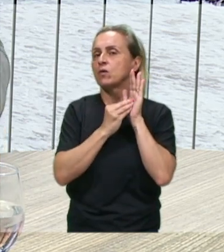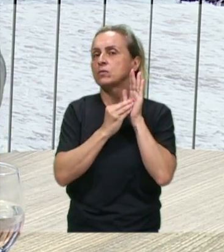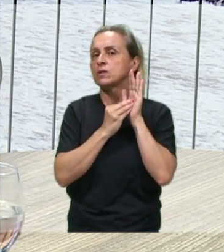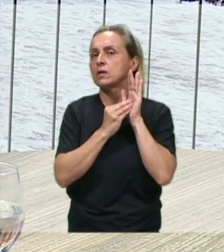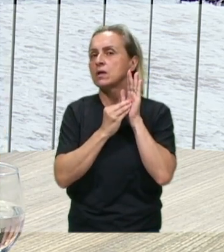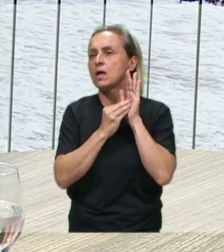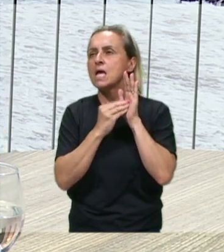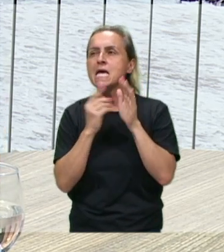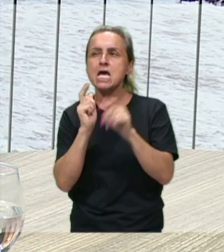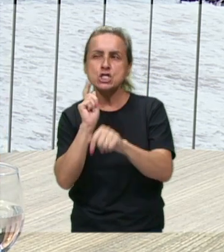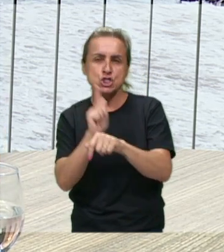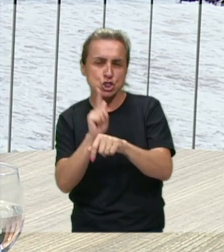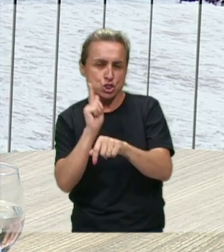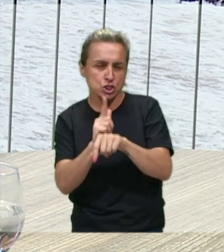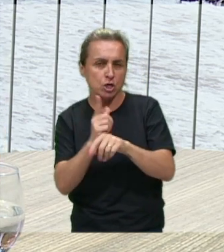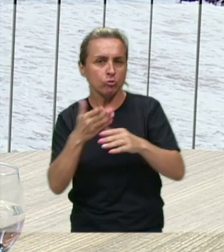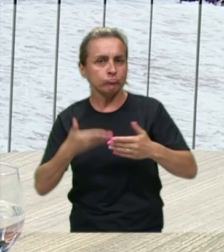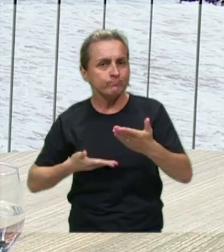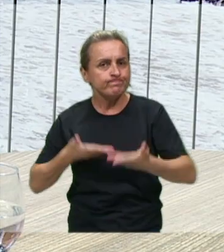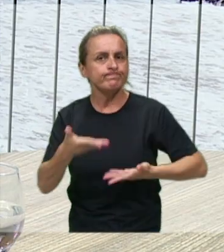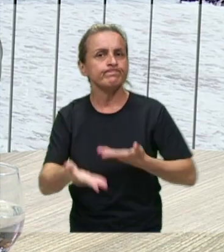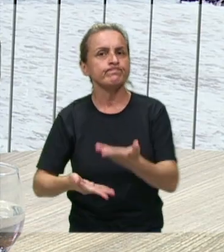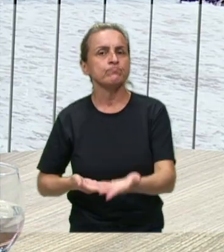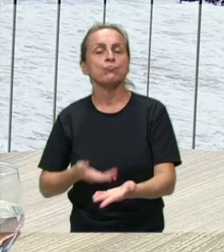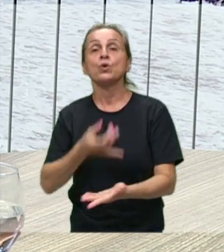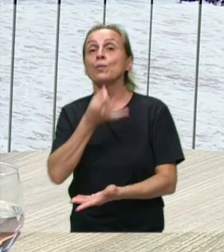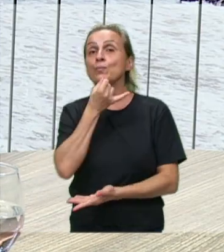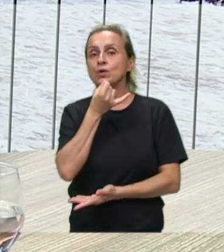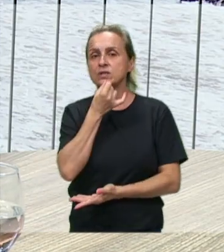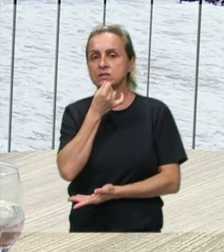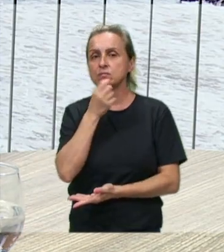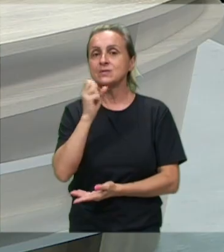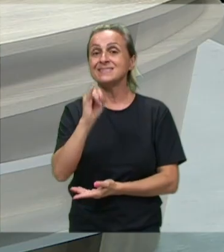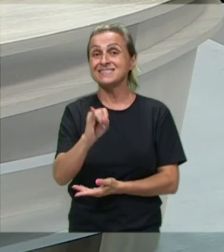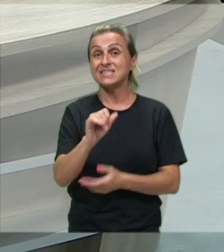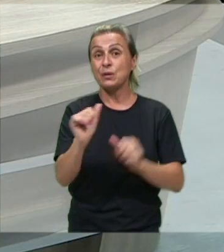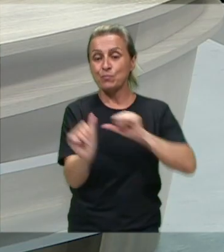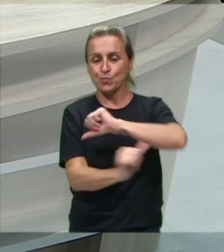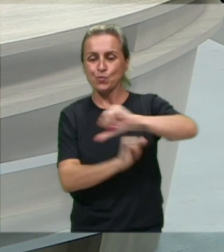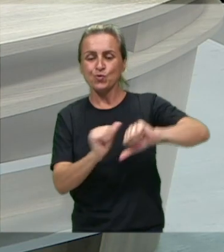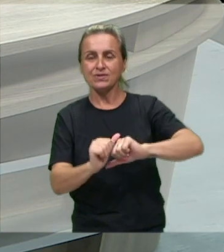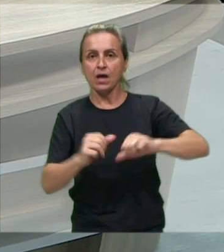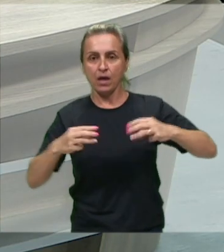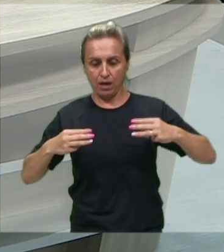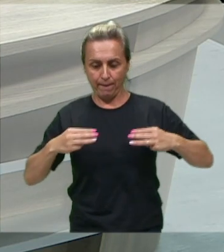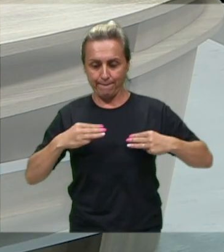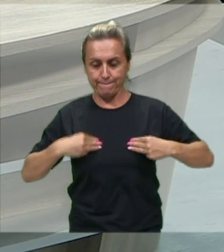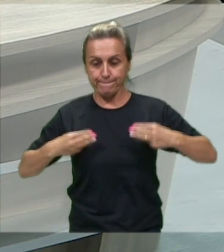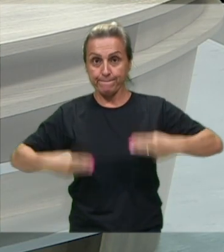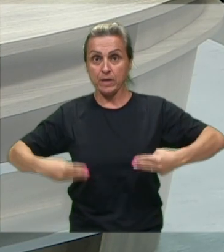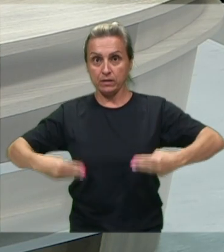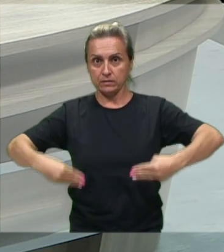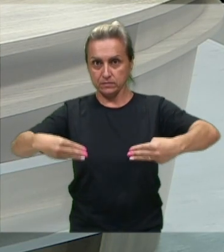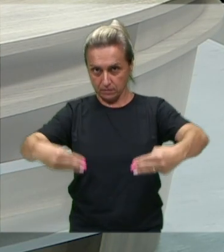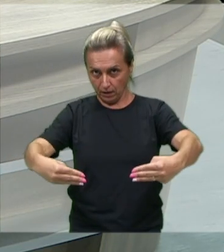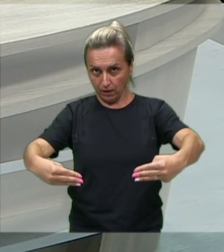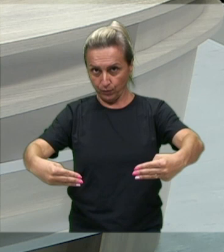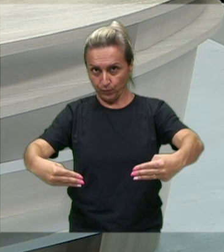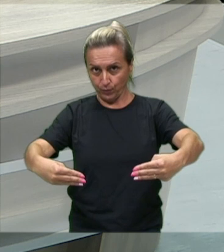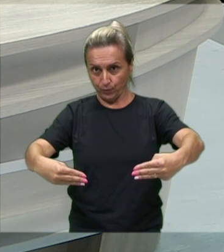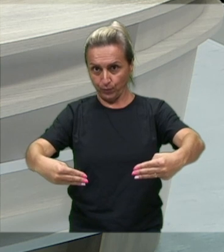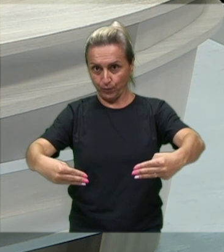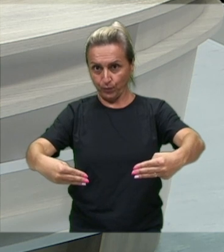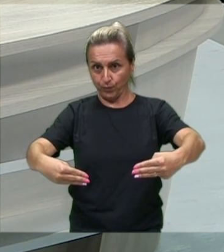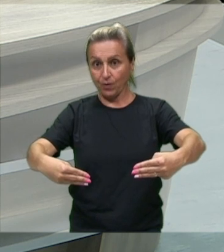de gestão compartilhada? Ou seja, se virar um ministério, automaticamente, dona Liz, o IMA ele está numa